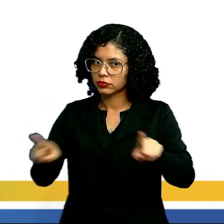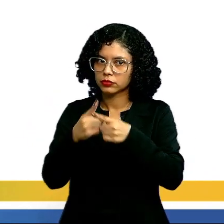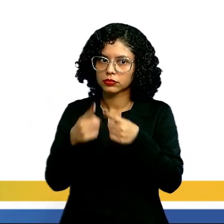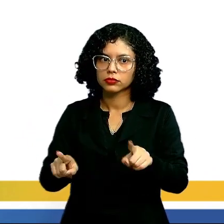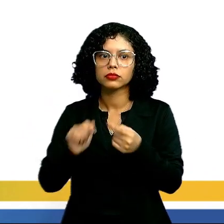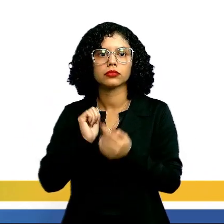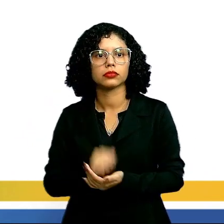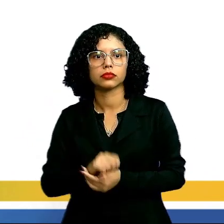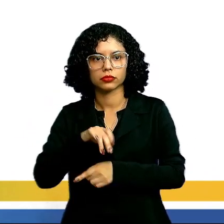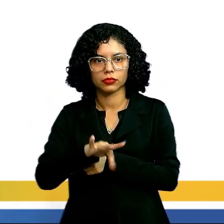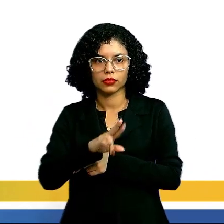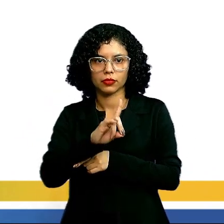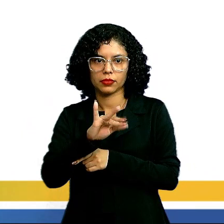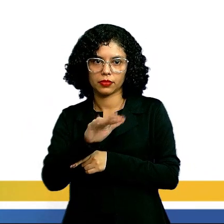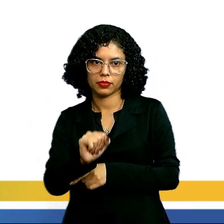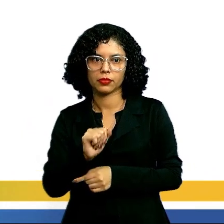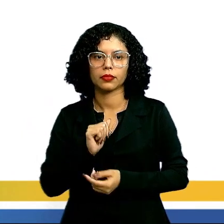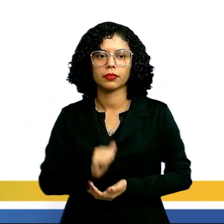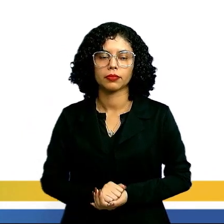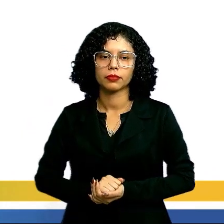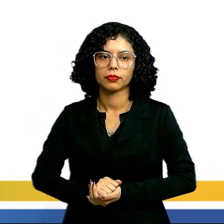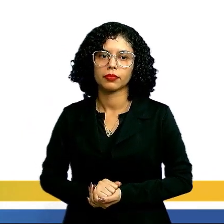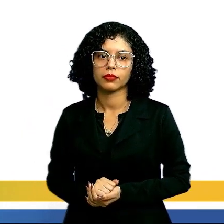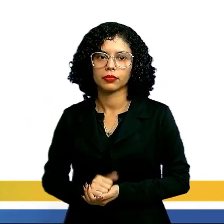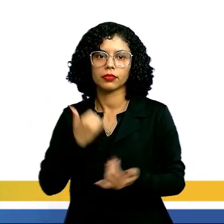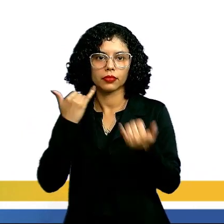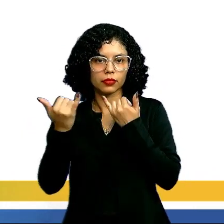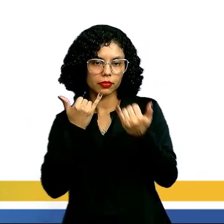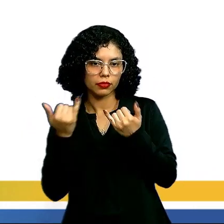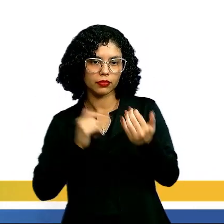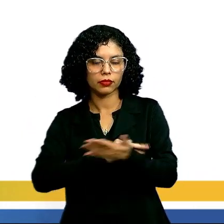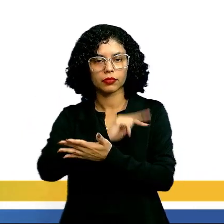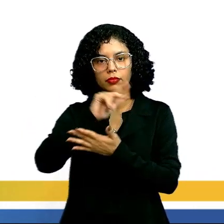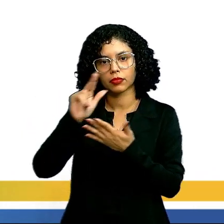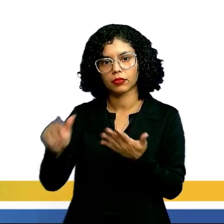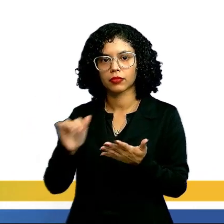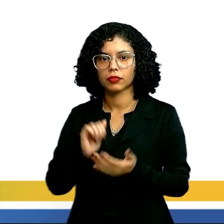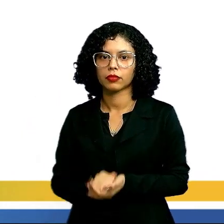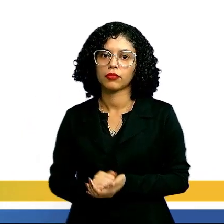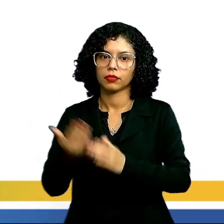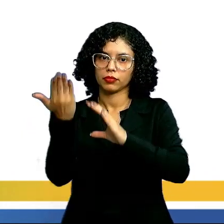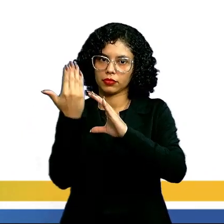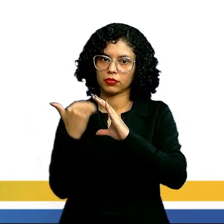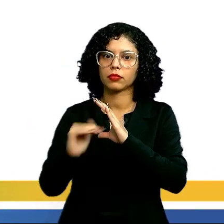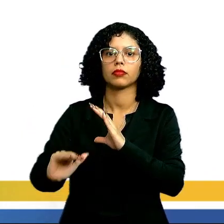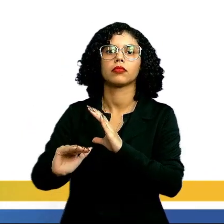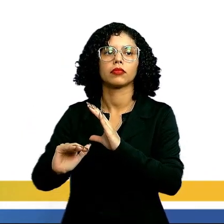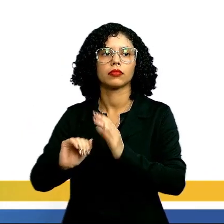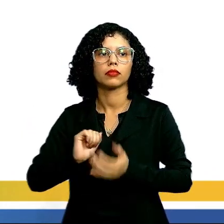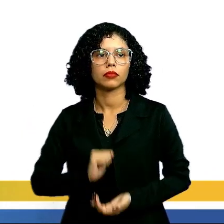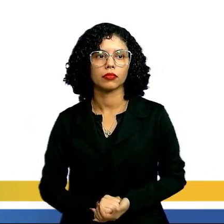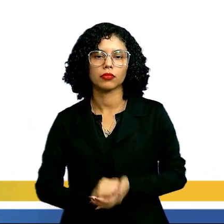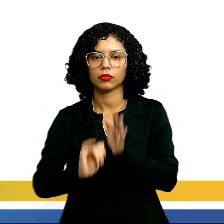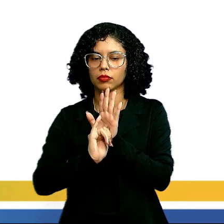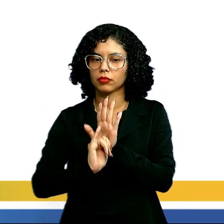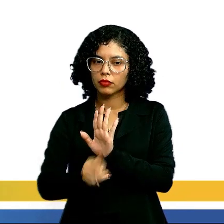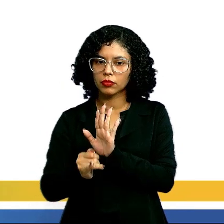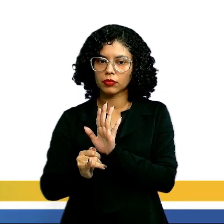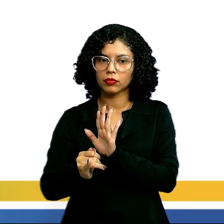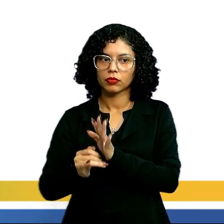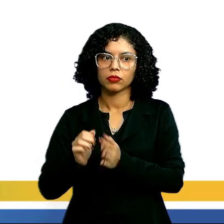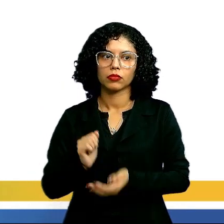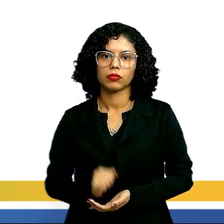variedades, músicas, tá? Mantras e informações diversas foram